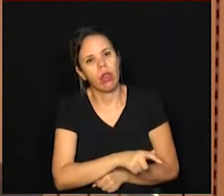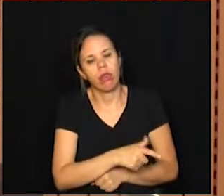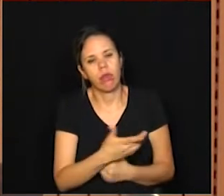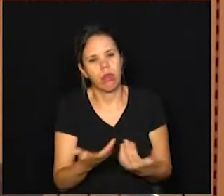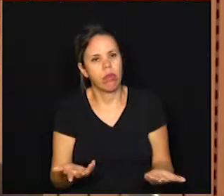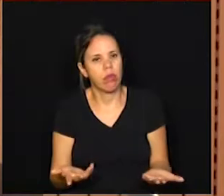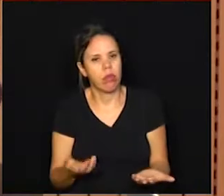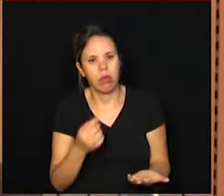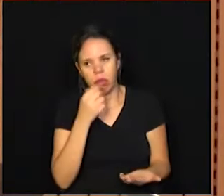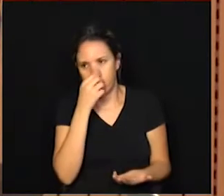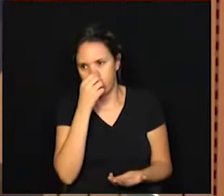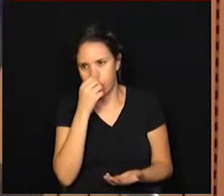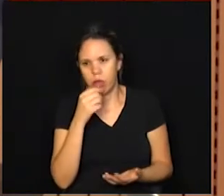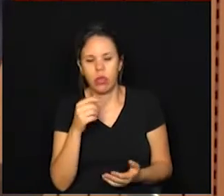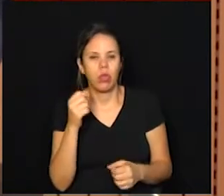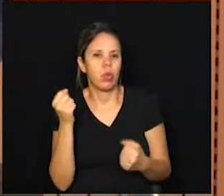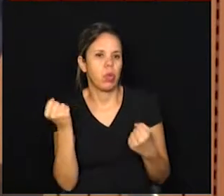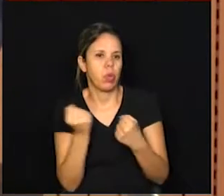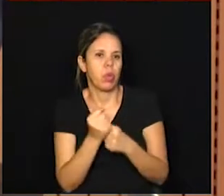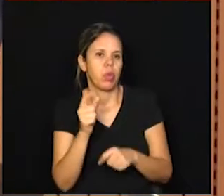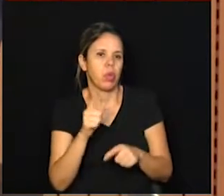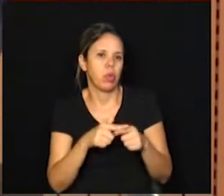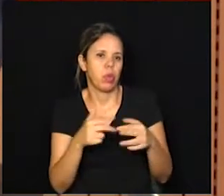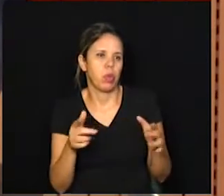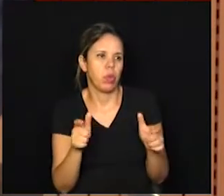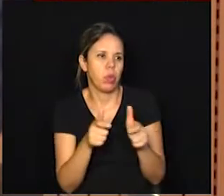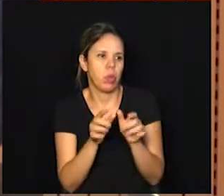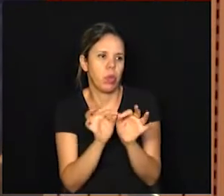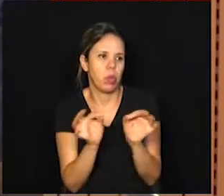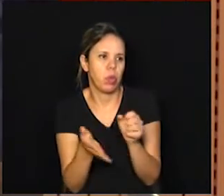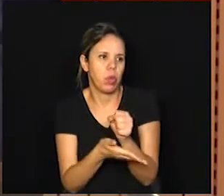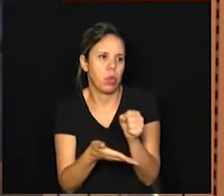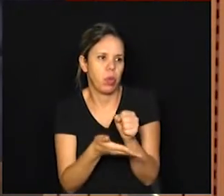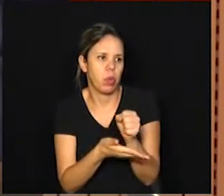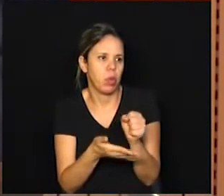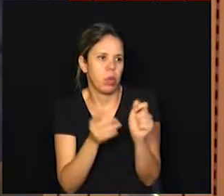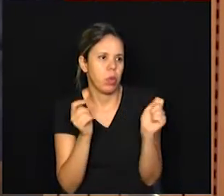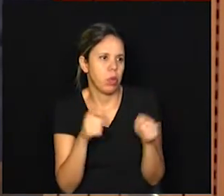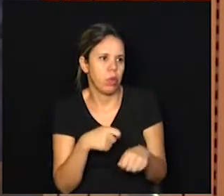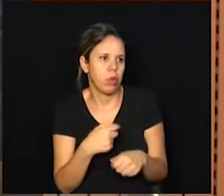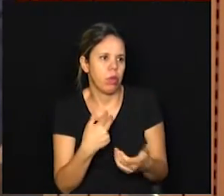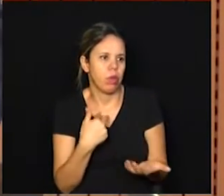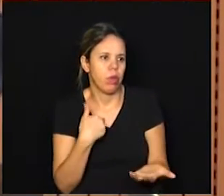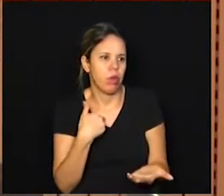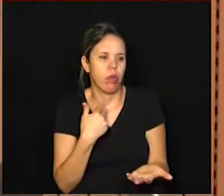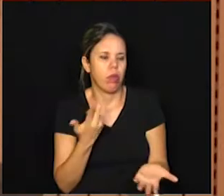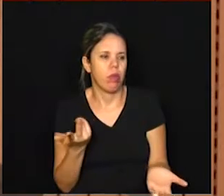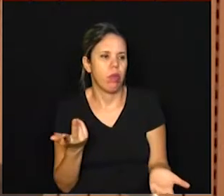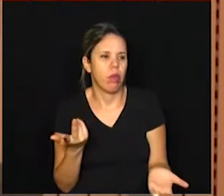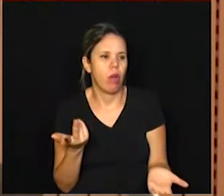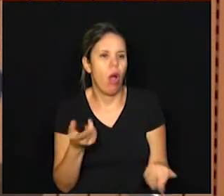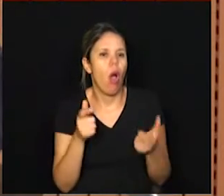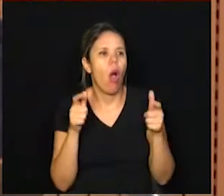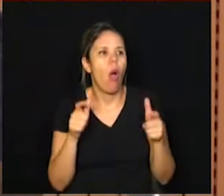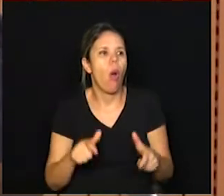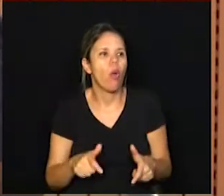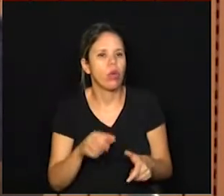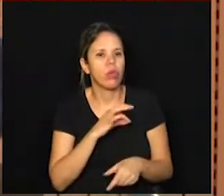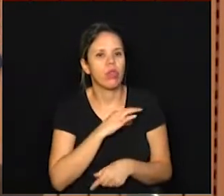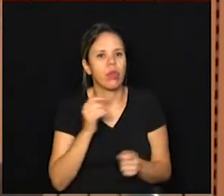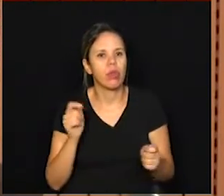incipiente e as ferramentas são as mínimas possíveis. Então, onde que a polícia pode